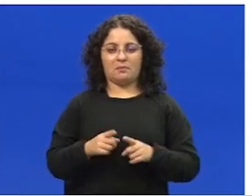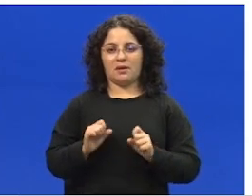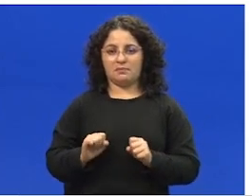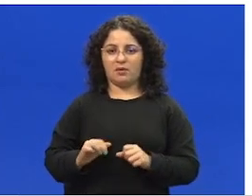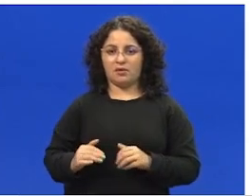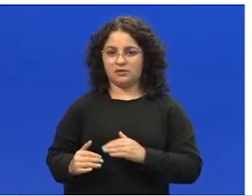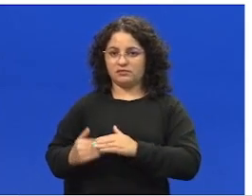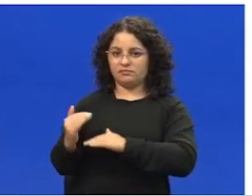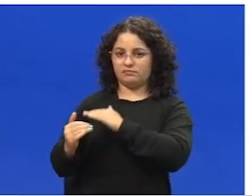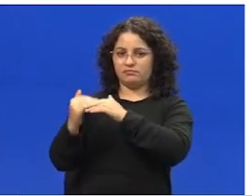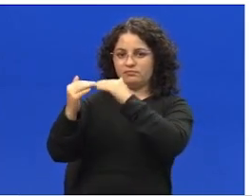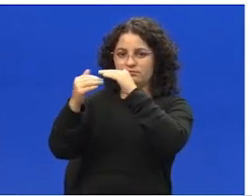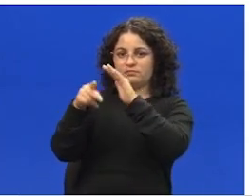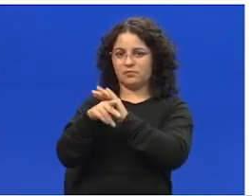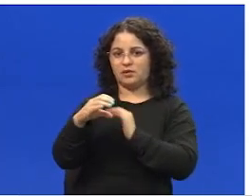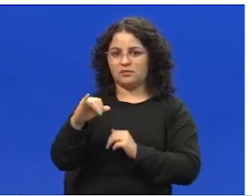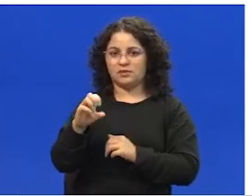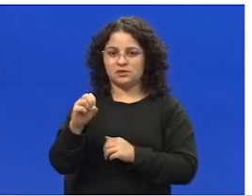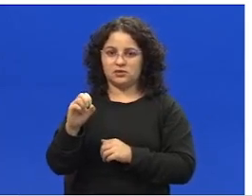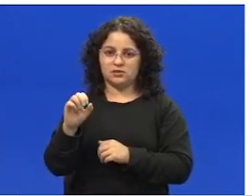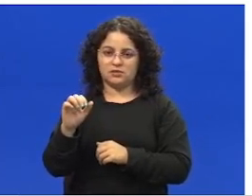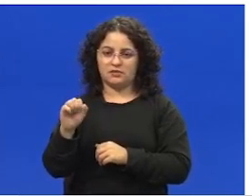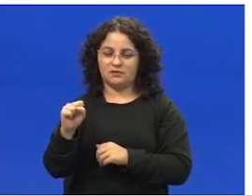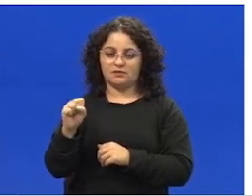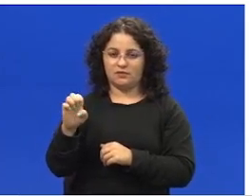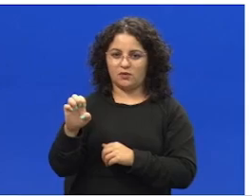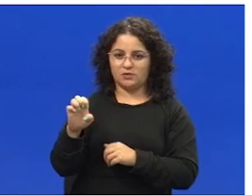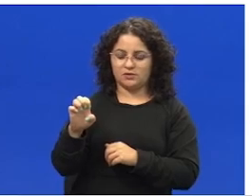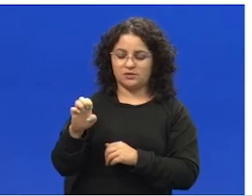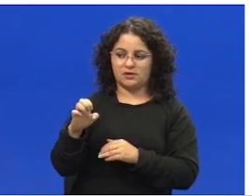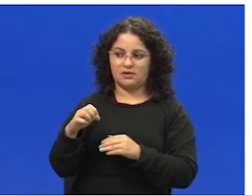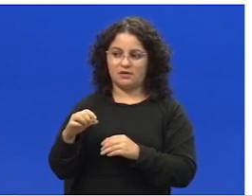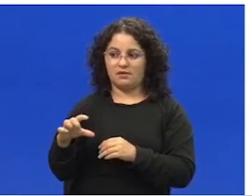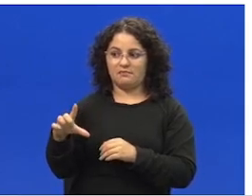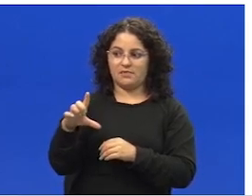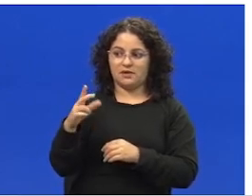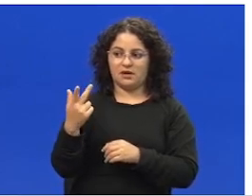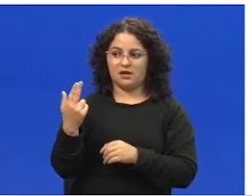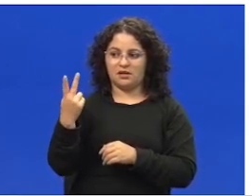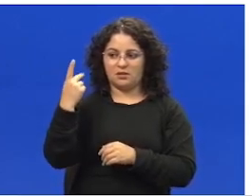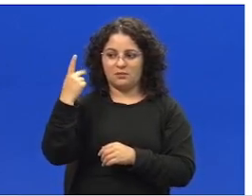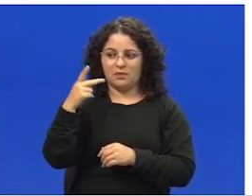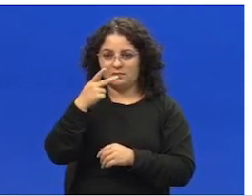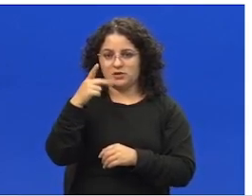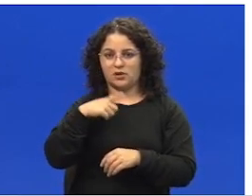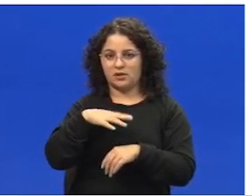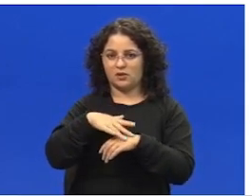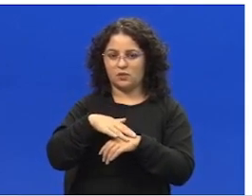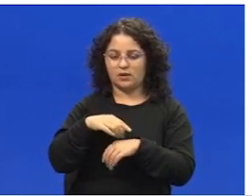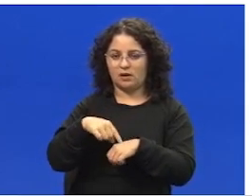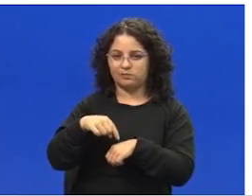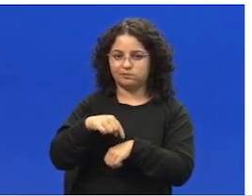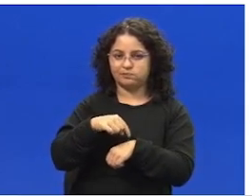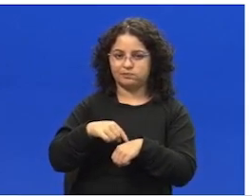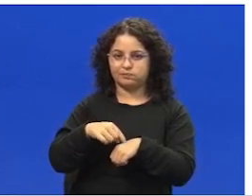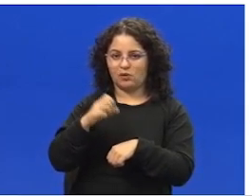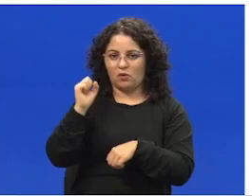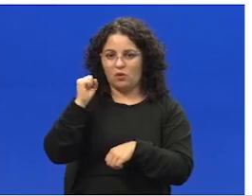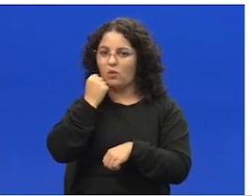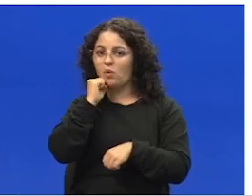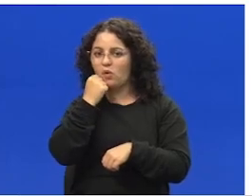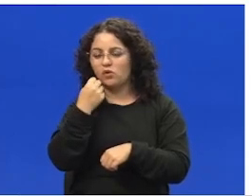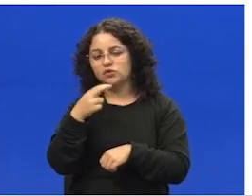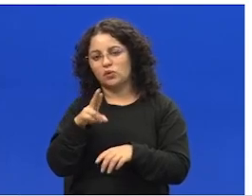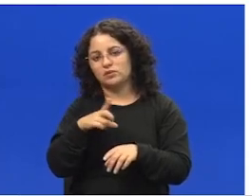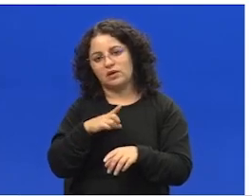também com uma cifose muito aumentada. Muito comum em pacientes com osteoporose ou também que sofrem algum tipo de